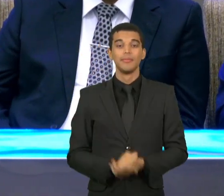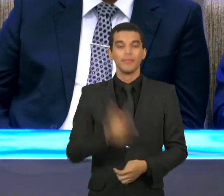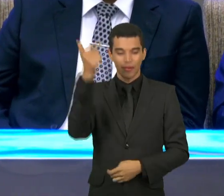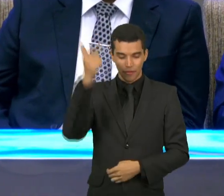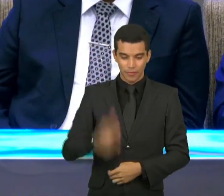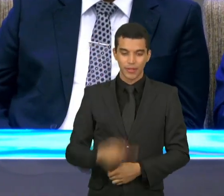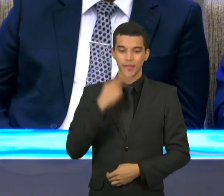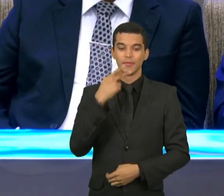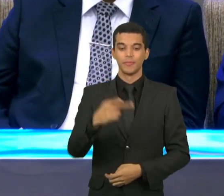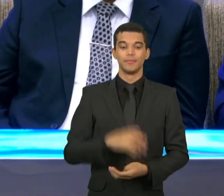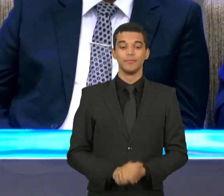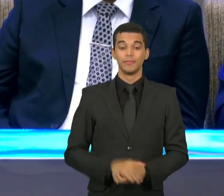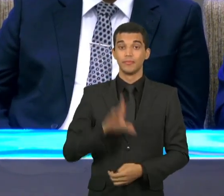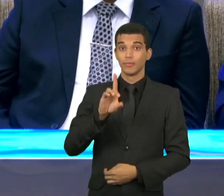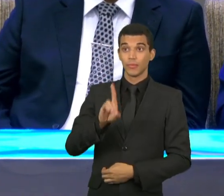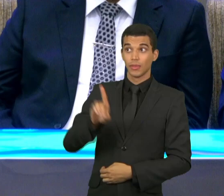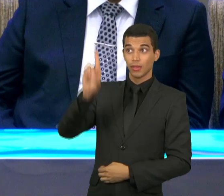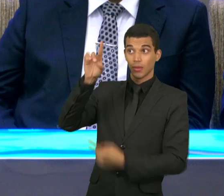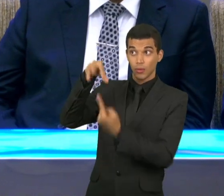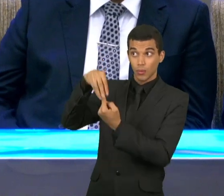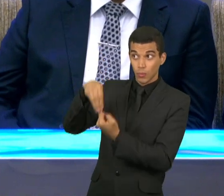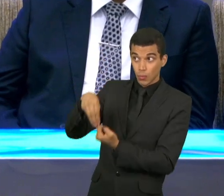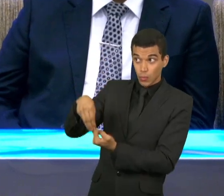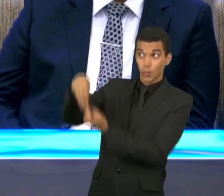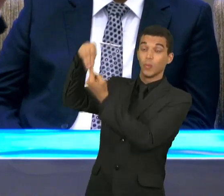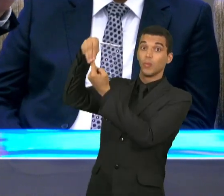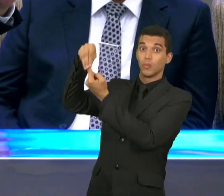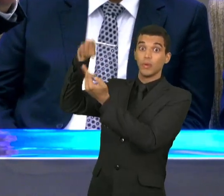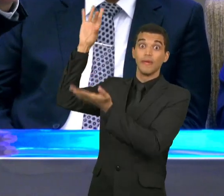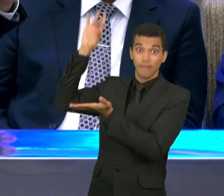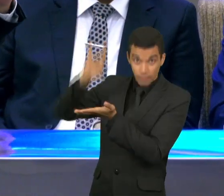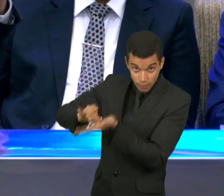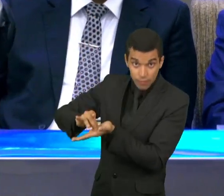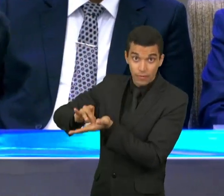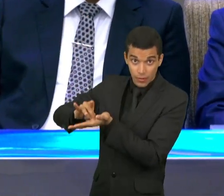novo: o Deus único, verdadeiro,